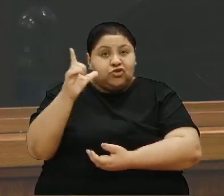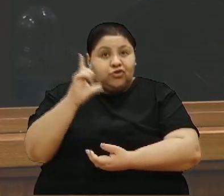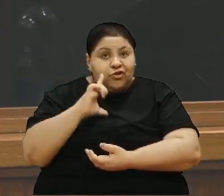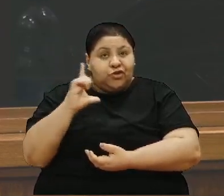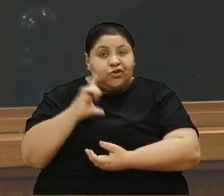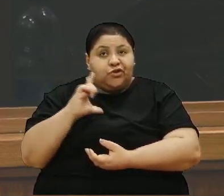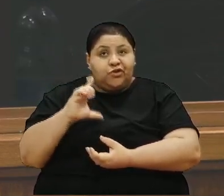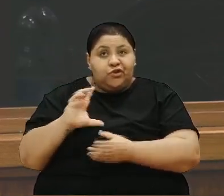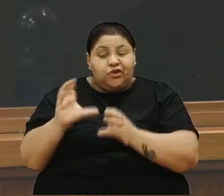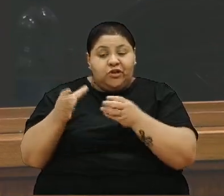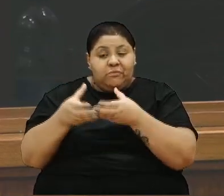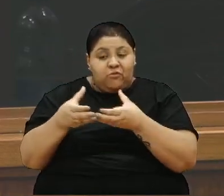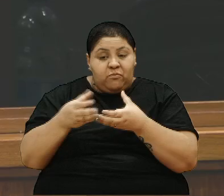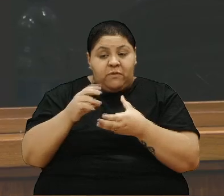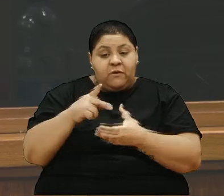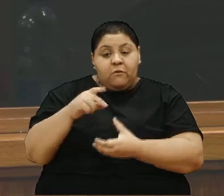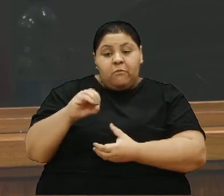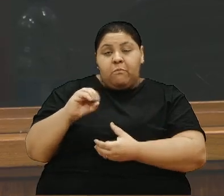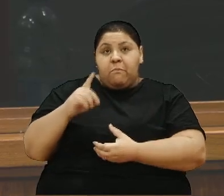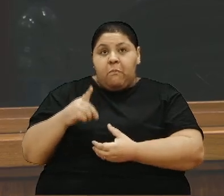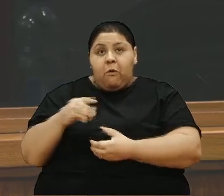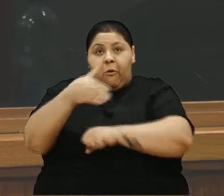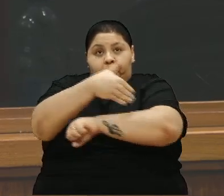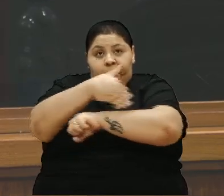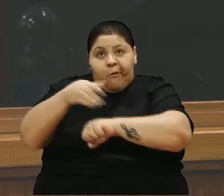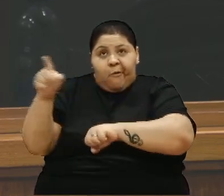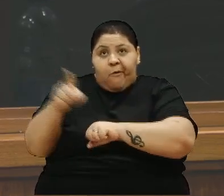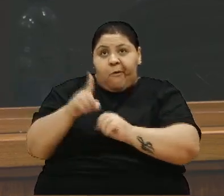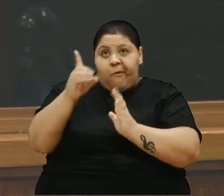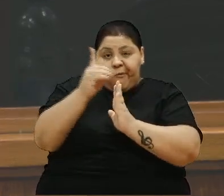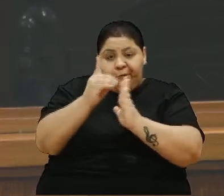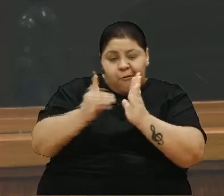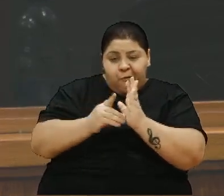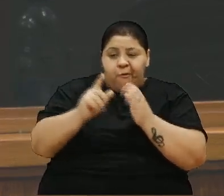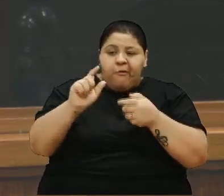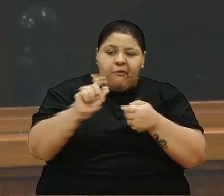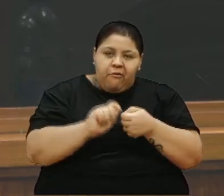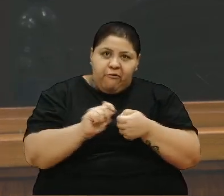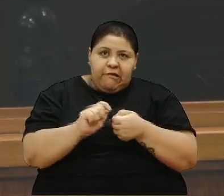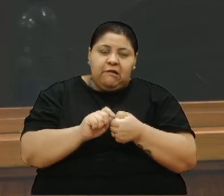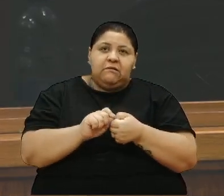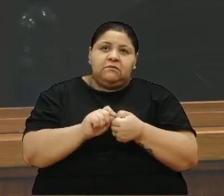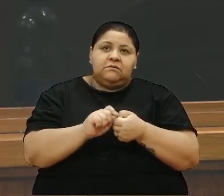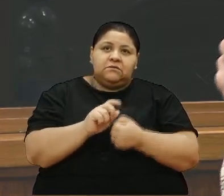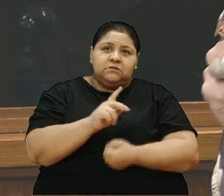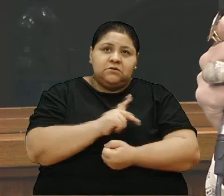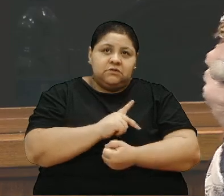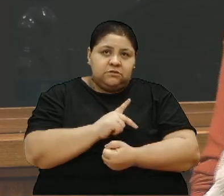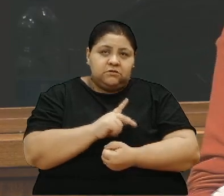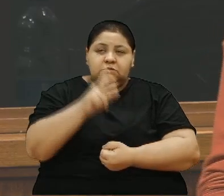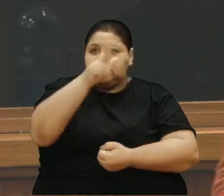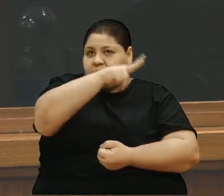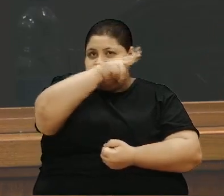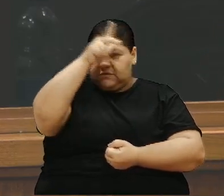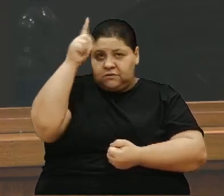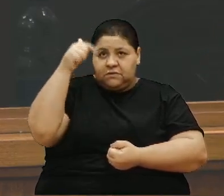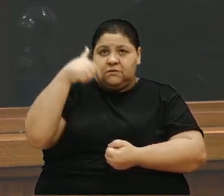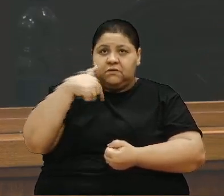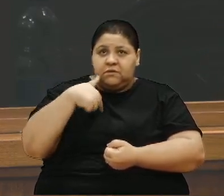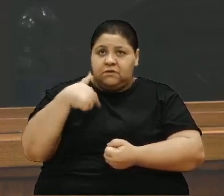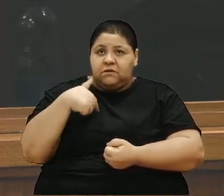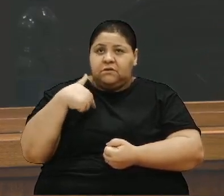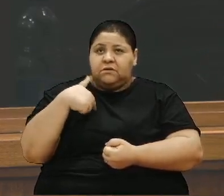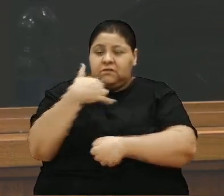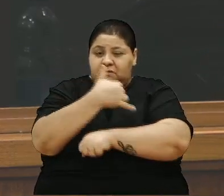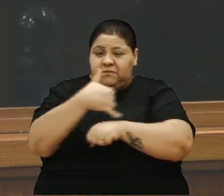Comitê Pop Rua, que é um comitê, um decreto feito pelo pelo prefeito. Eu passei